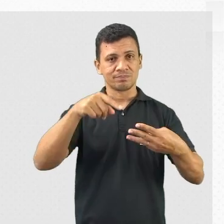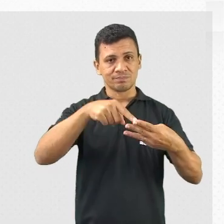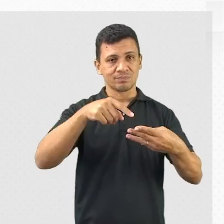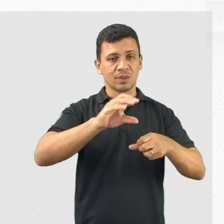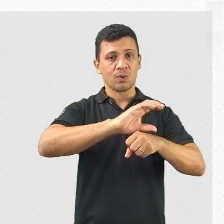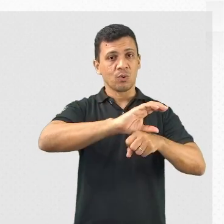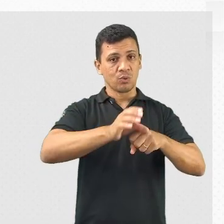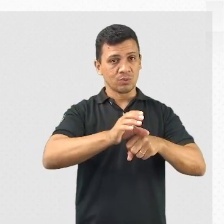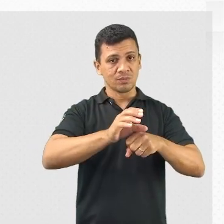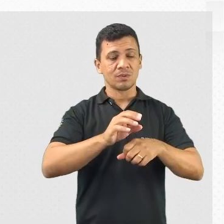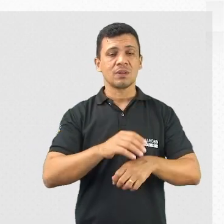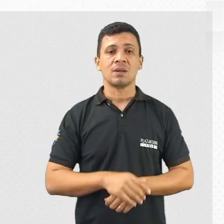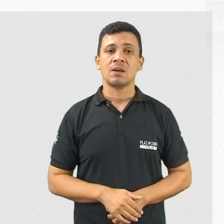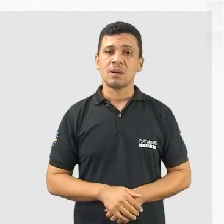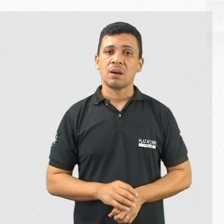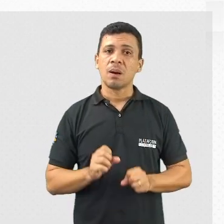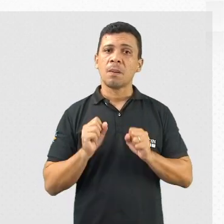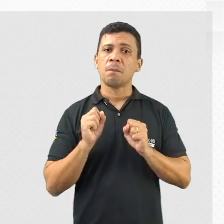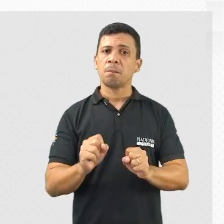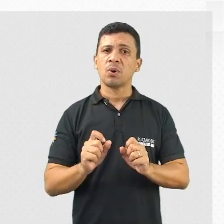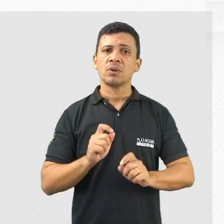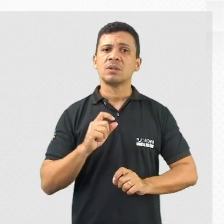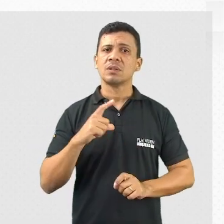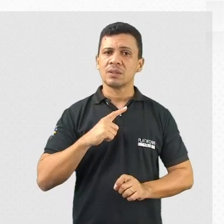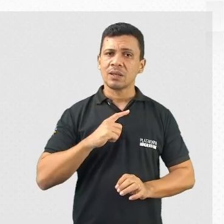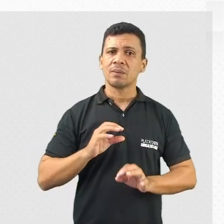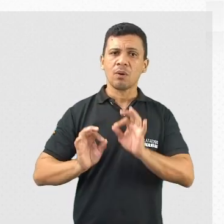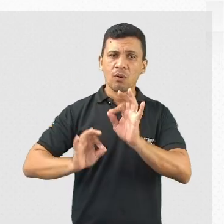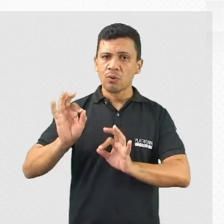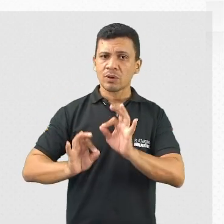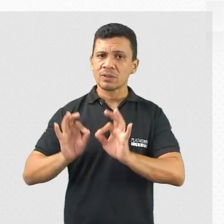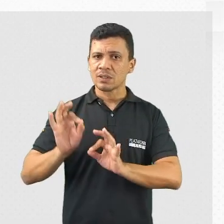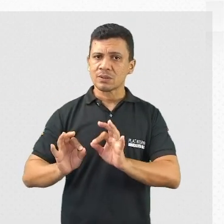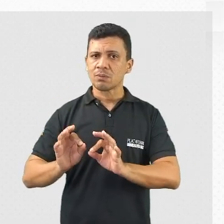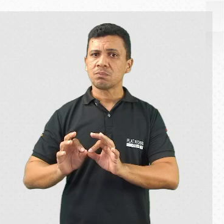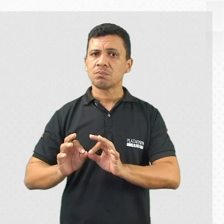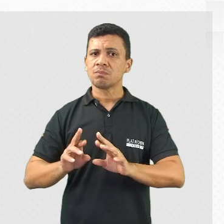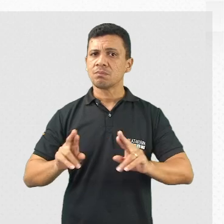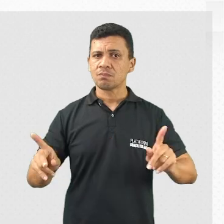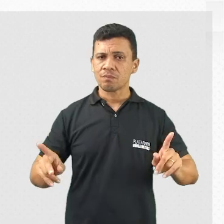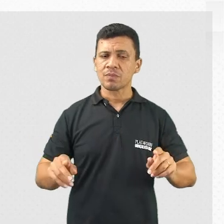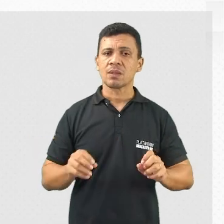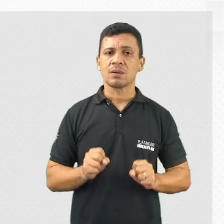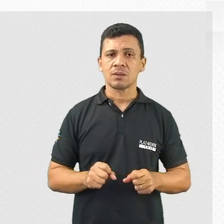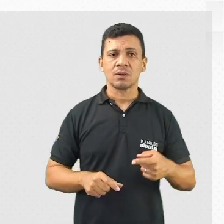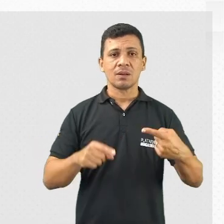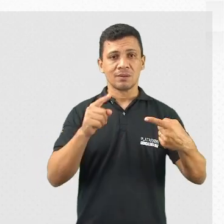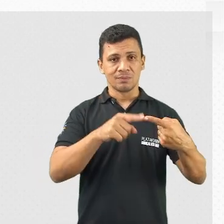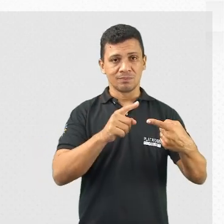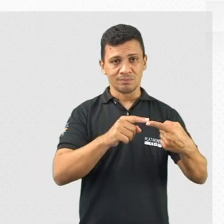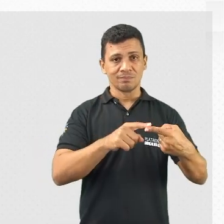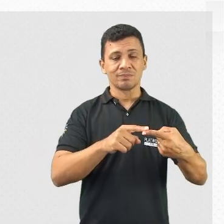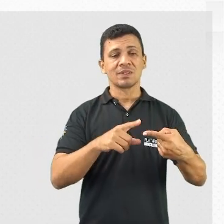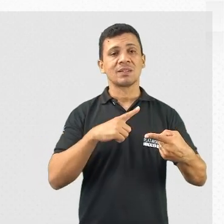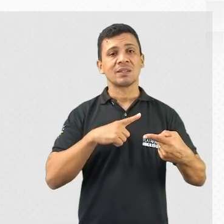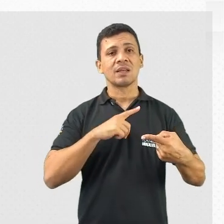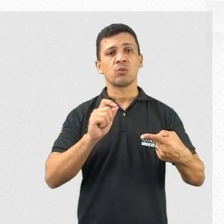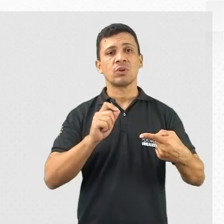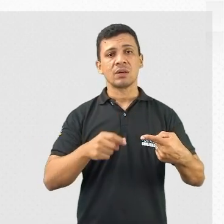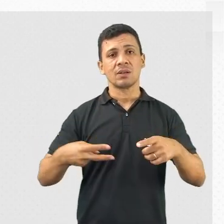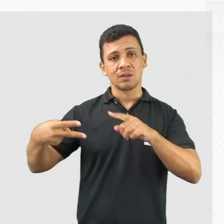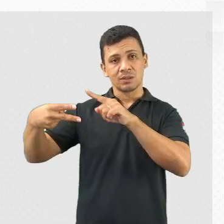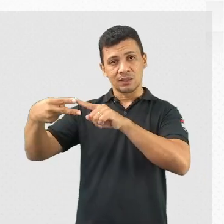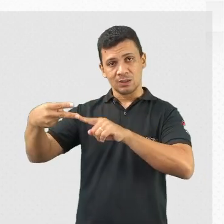manto, núcleo. Mas elas podem ser subdivididas, tá? E a crosta terrestre também é subdividida. Ela é subdividida em